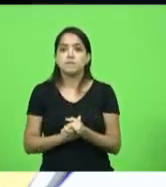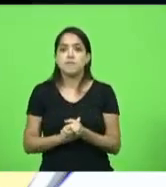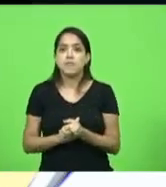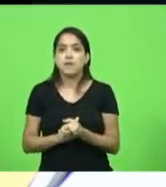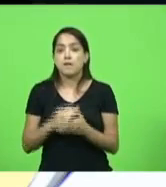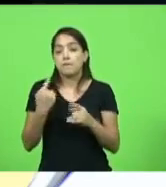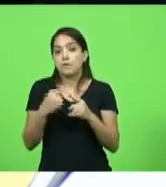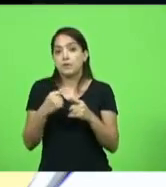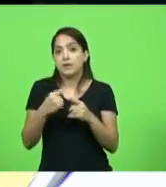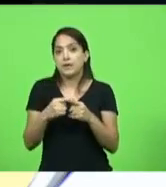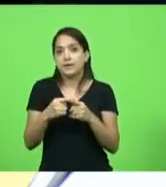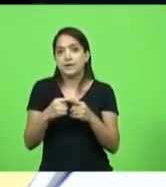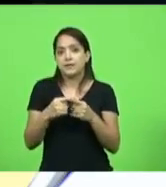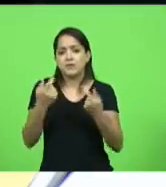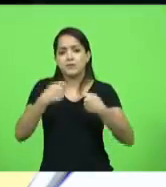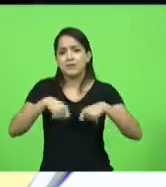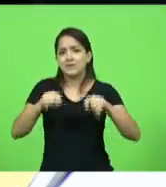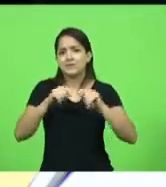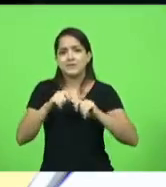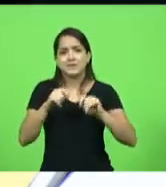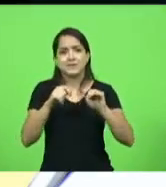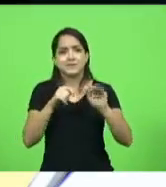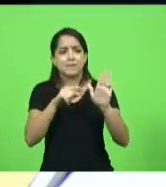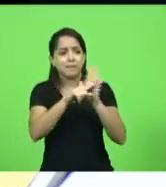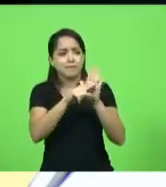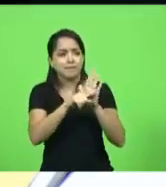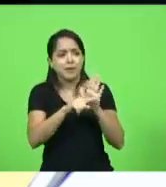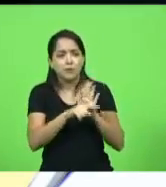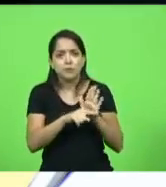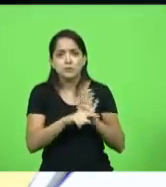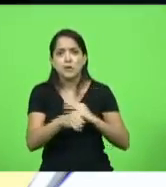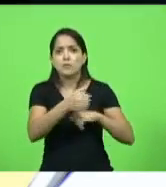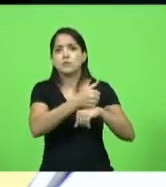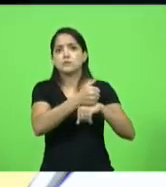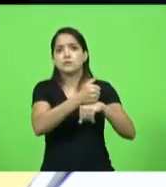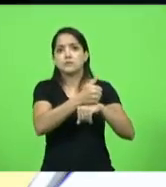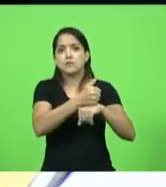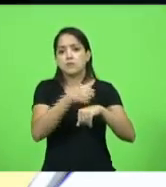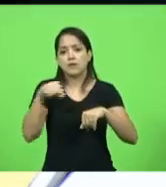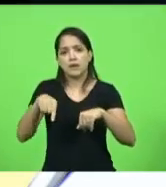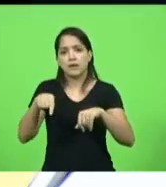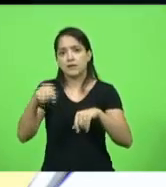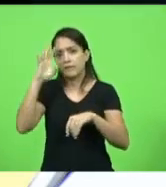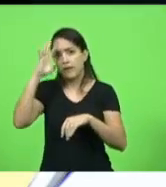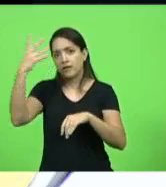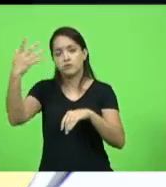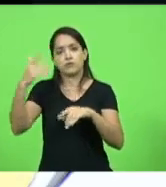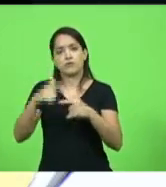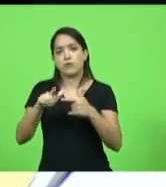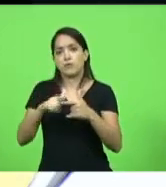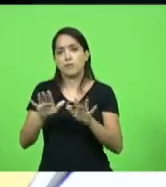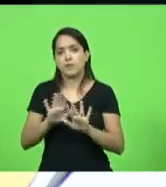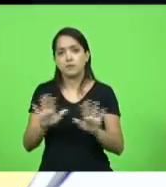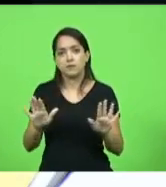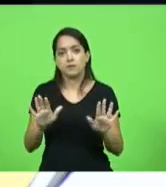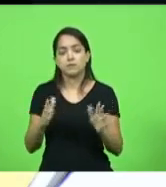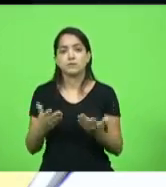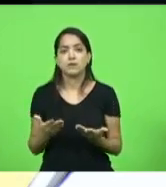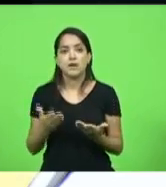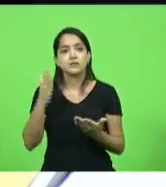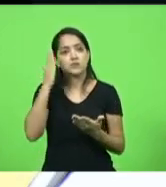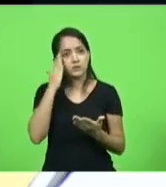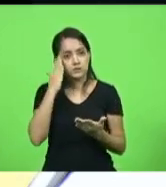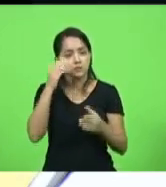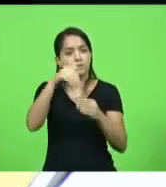porque aí nós não precisamos mais consultar especialistas. Nós mesmo aqui vamos resolver o problema e está resolvido. E nós sabemos o que é votar